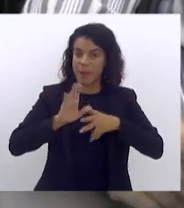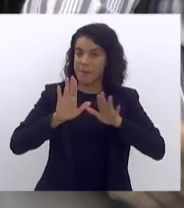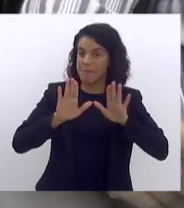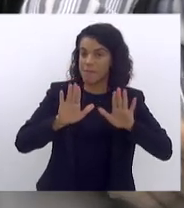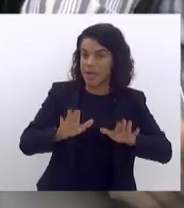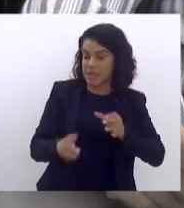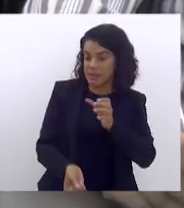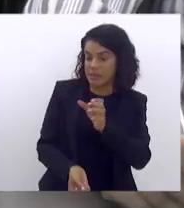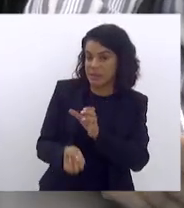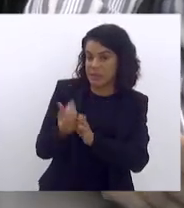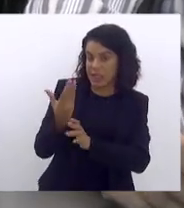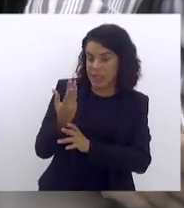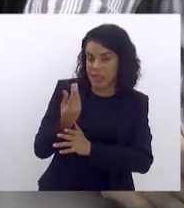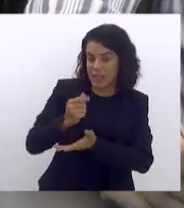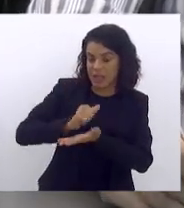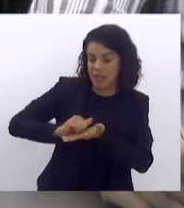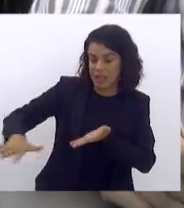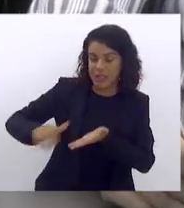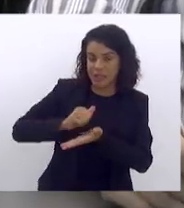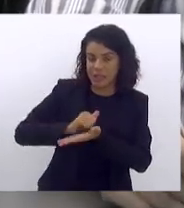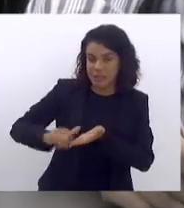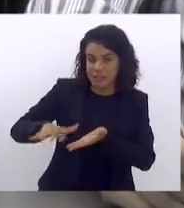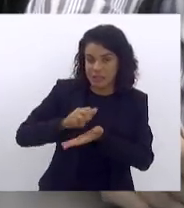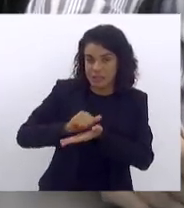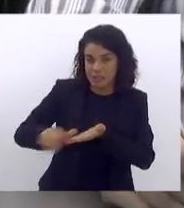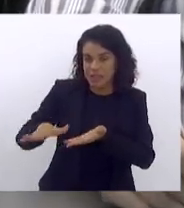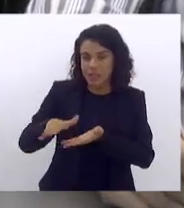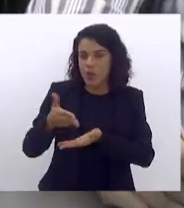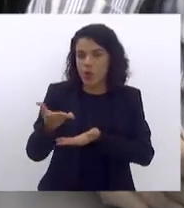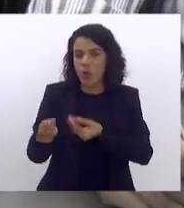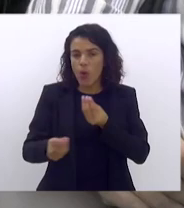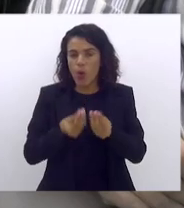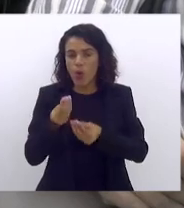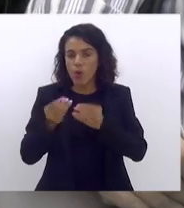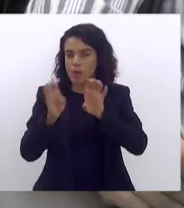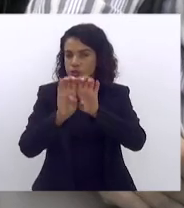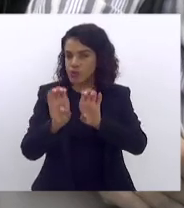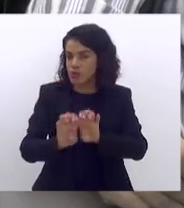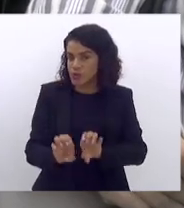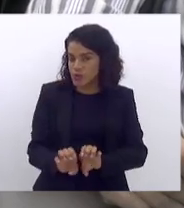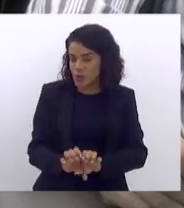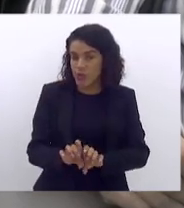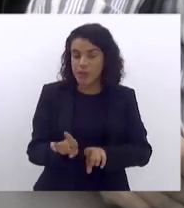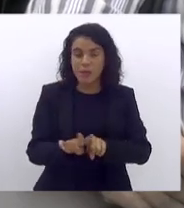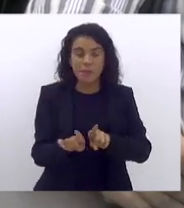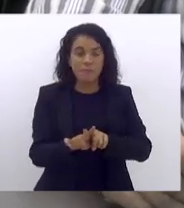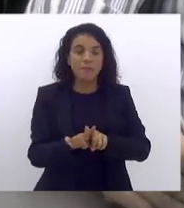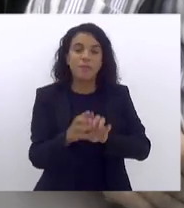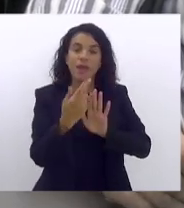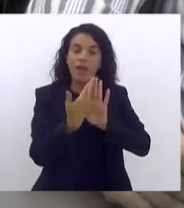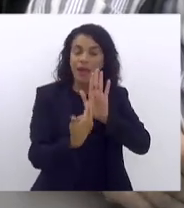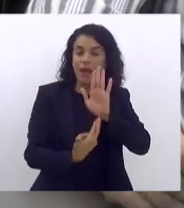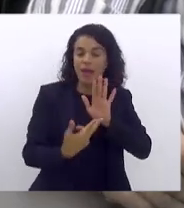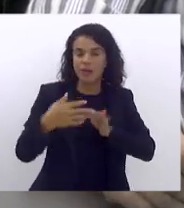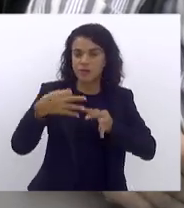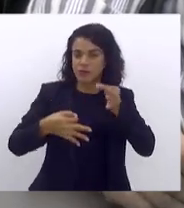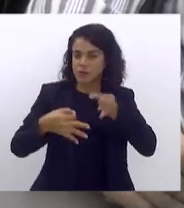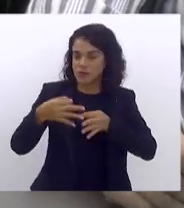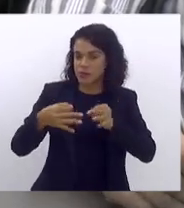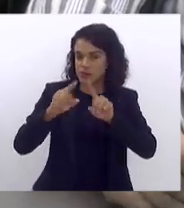crie despesa, não trate de sua estrutura nem do regime jurídico de servidores.